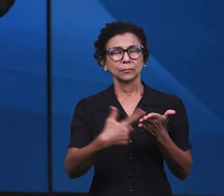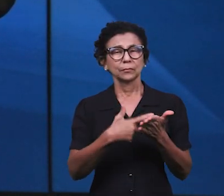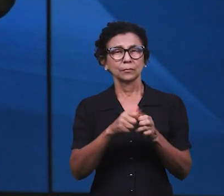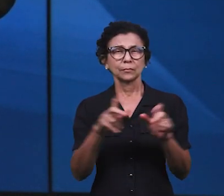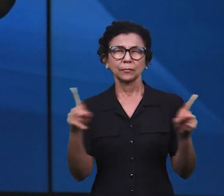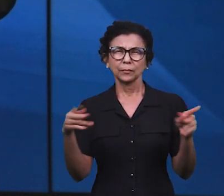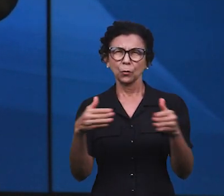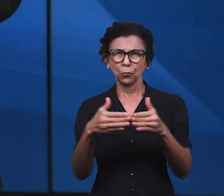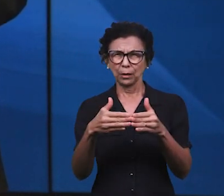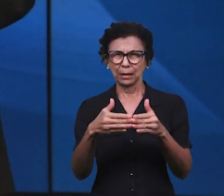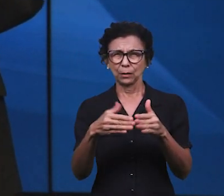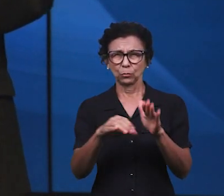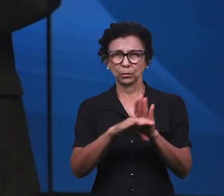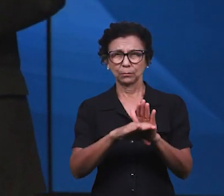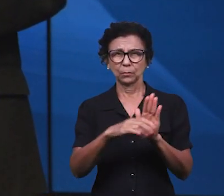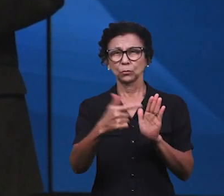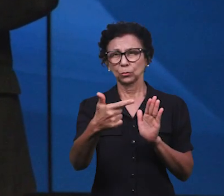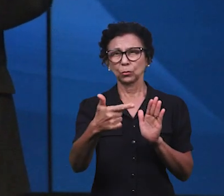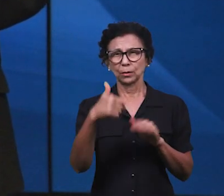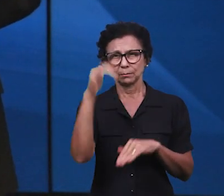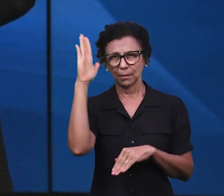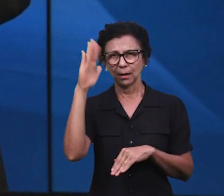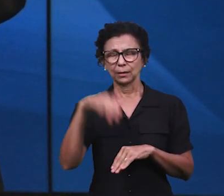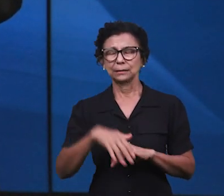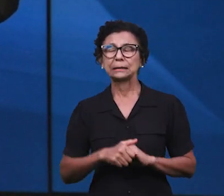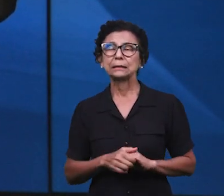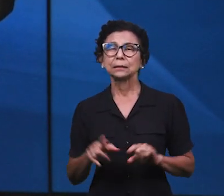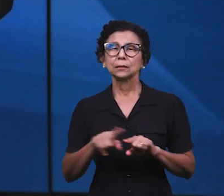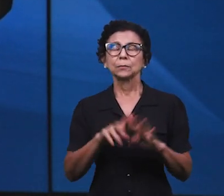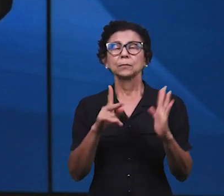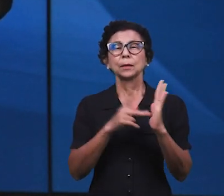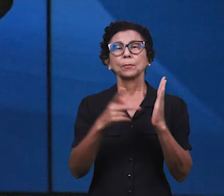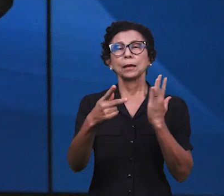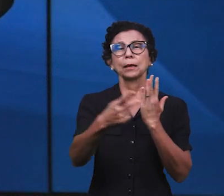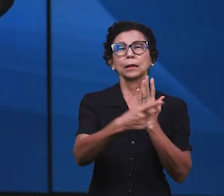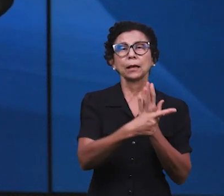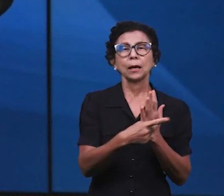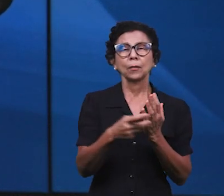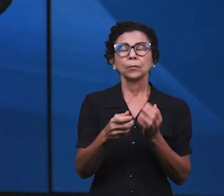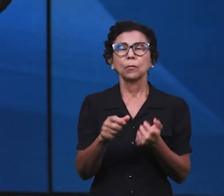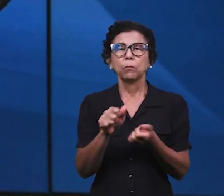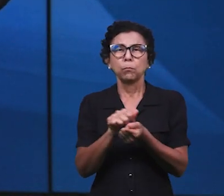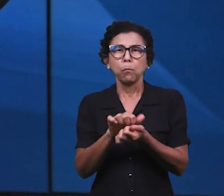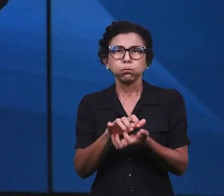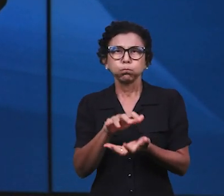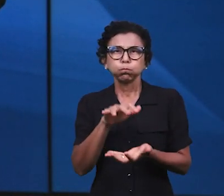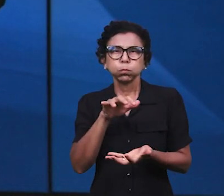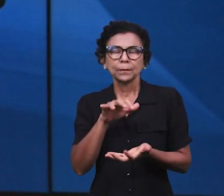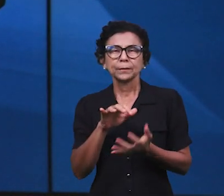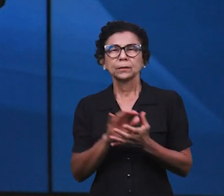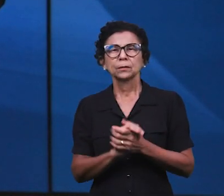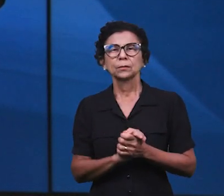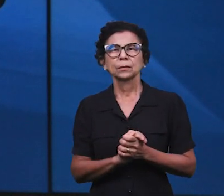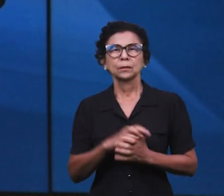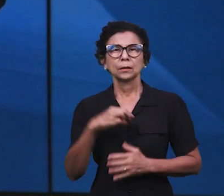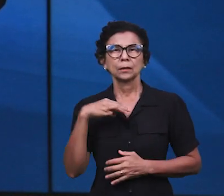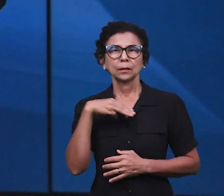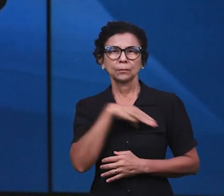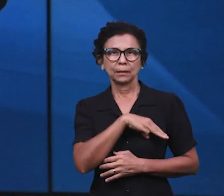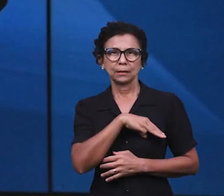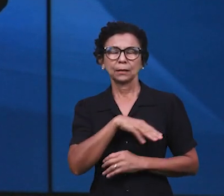Aliás, mais o capítulo 2. E também a parábola do fermento em Mateus capítulo 13,